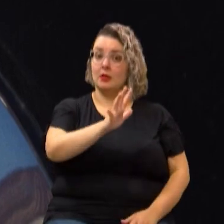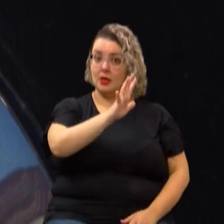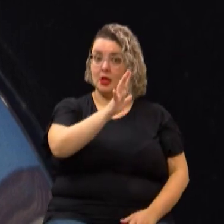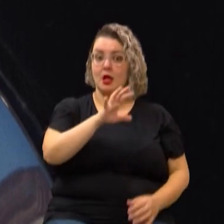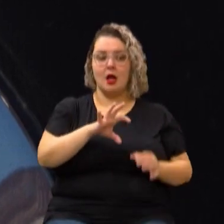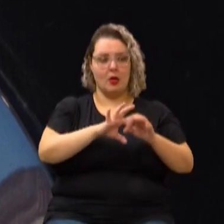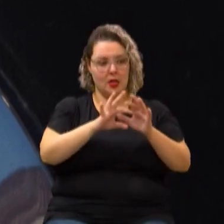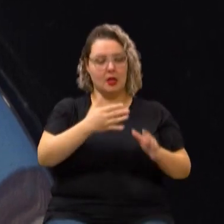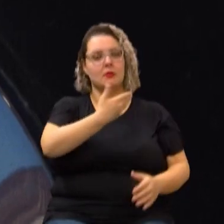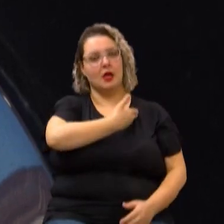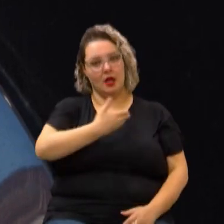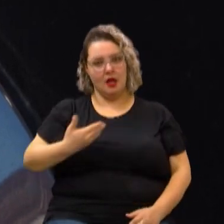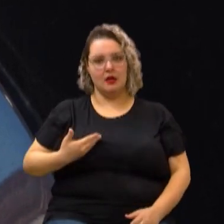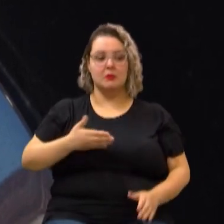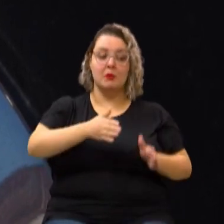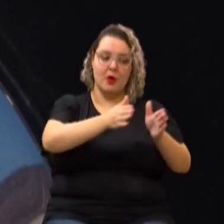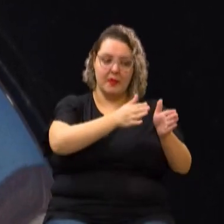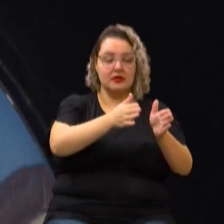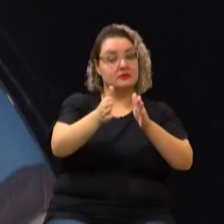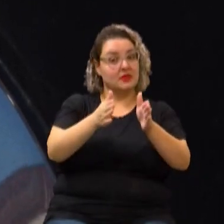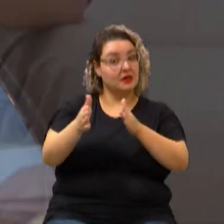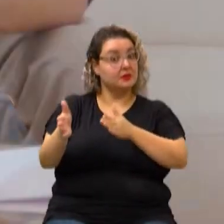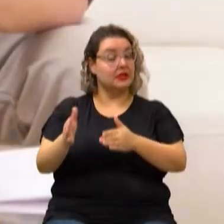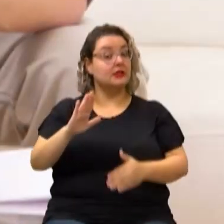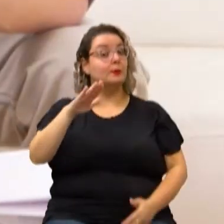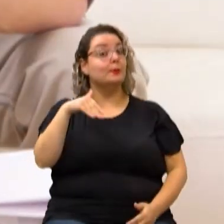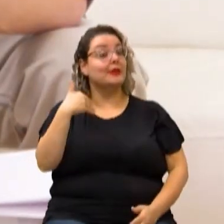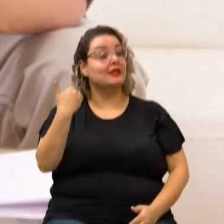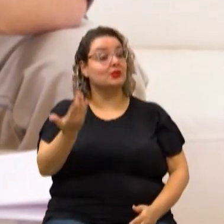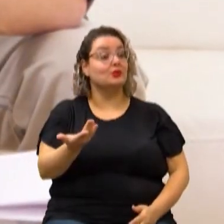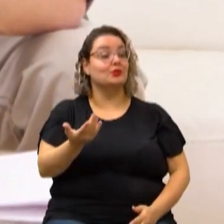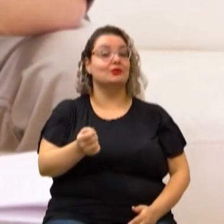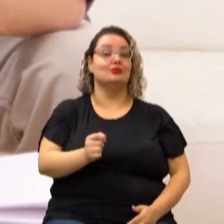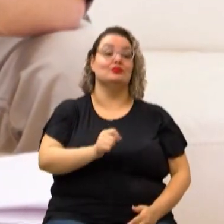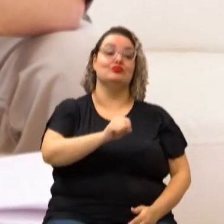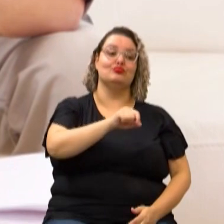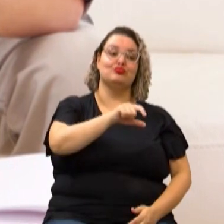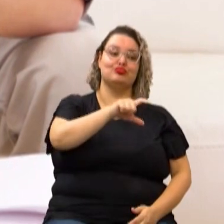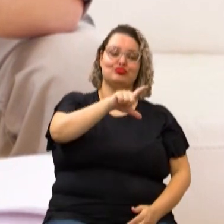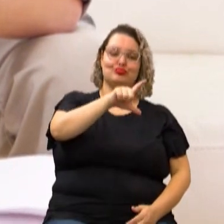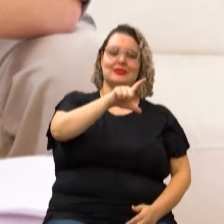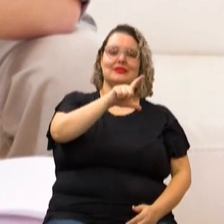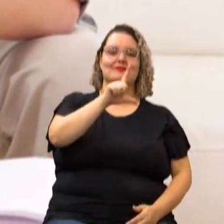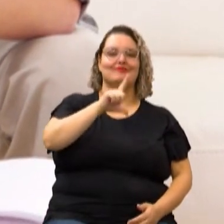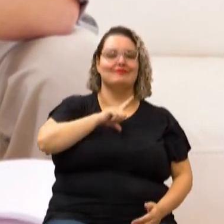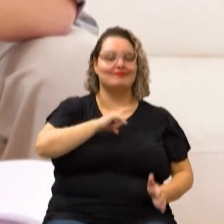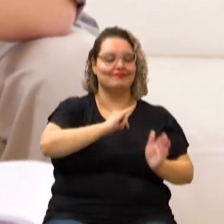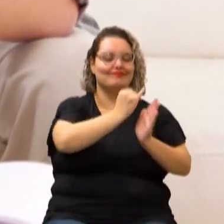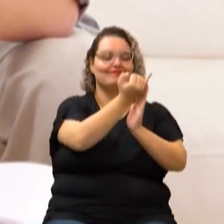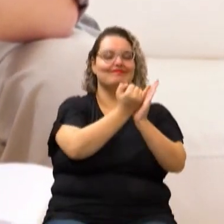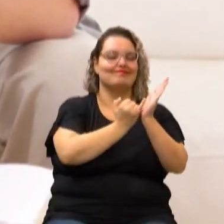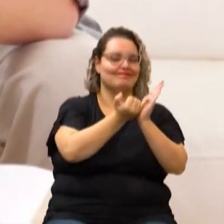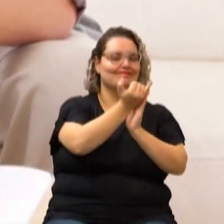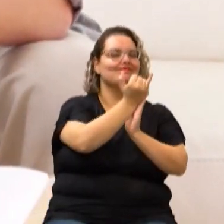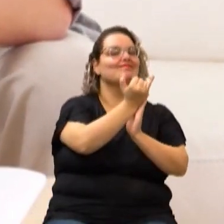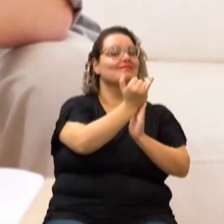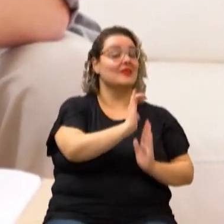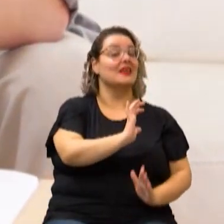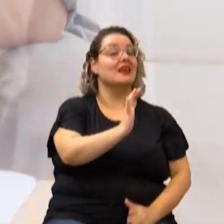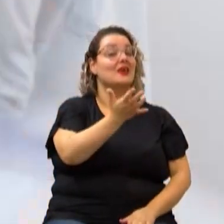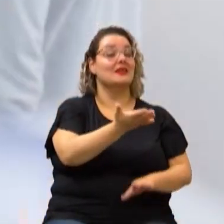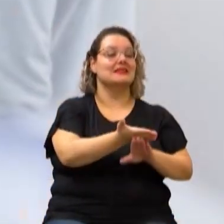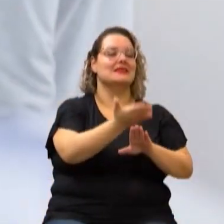que a inflação afeta? É de fato na boca do consumidor, na alimentação. É onde ela mais reflete, então, porque tem